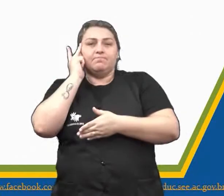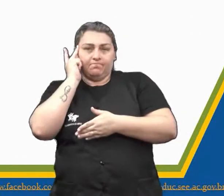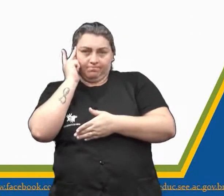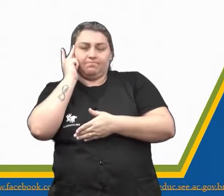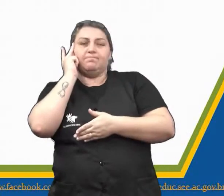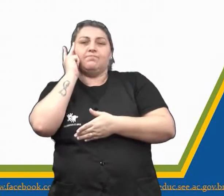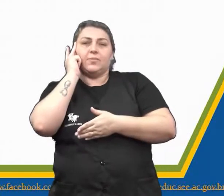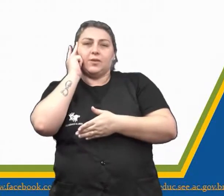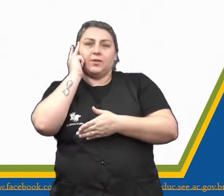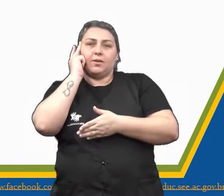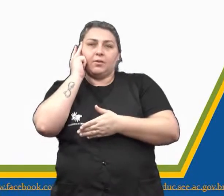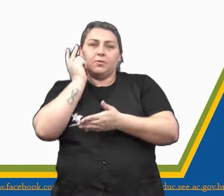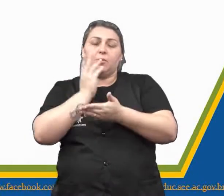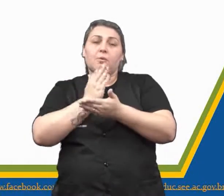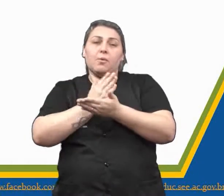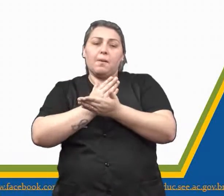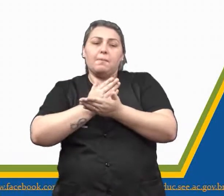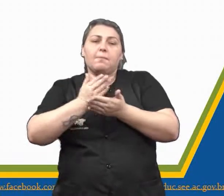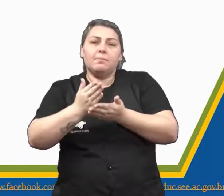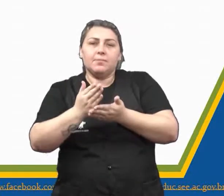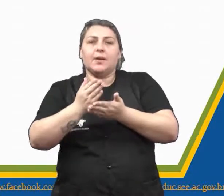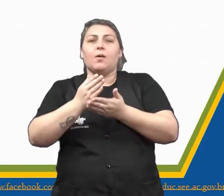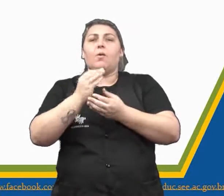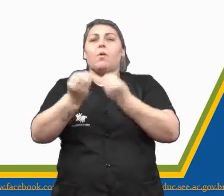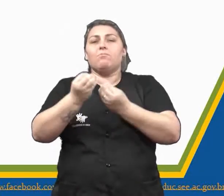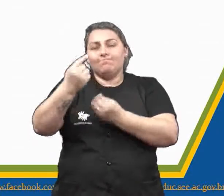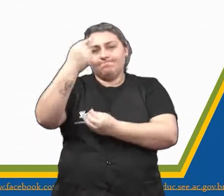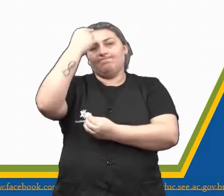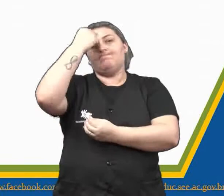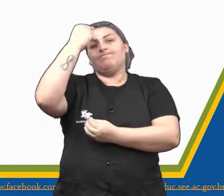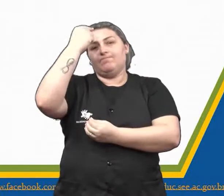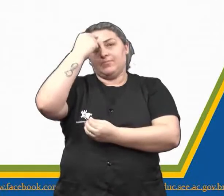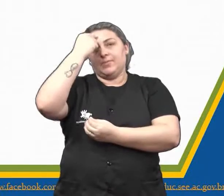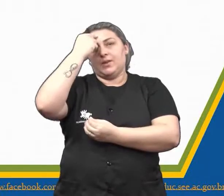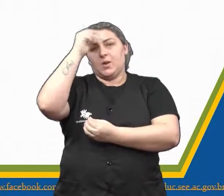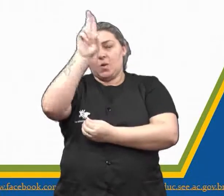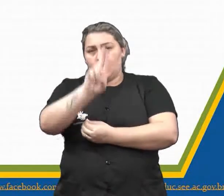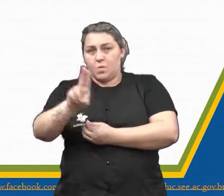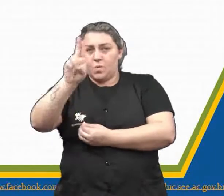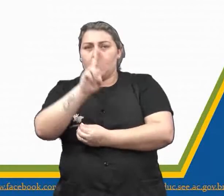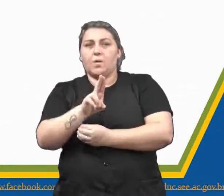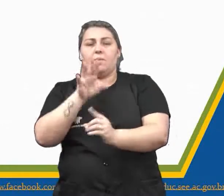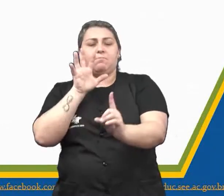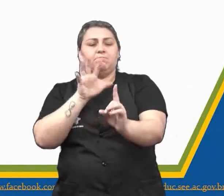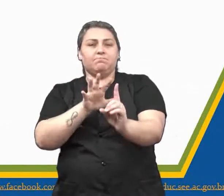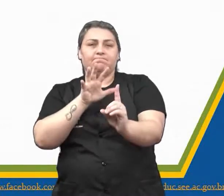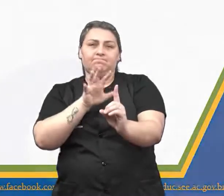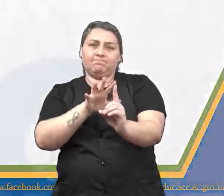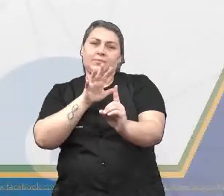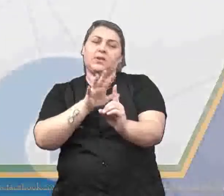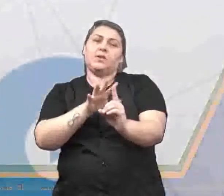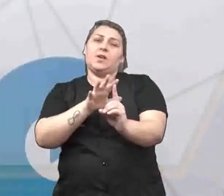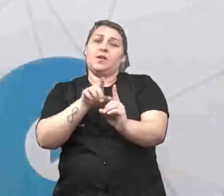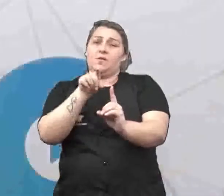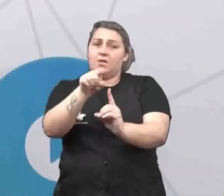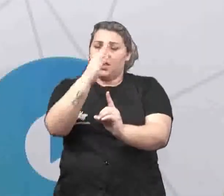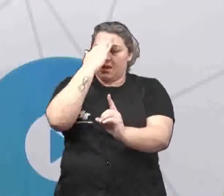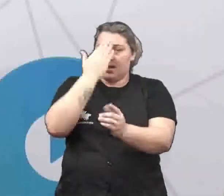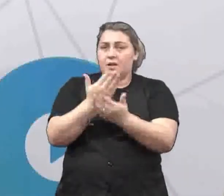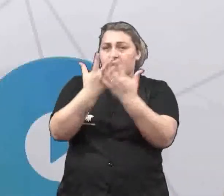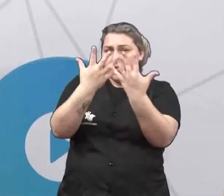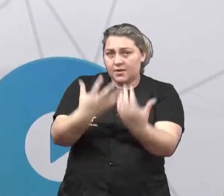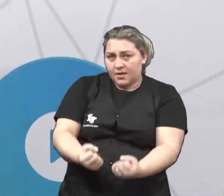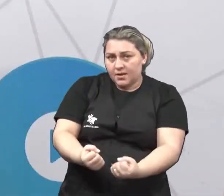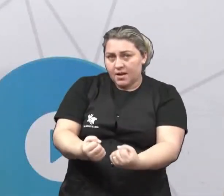ação a partir desses pensamentos. E também usa de persuasão, de persuadir, de levar você a acreditar e a aceitar